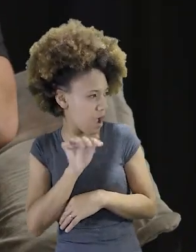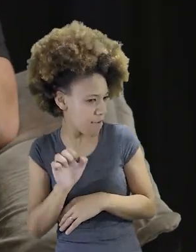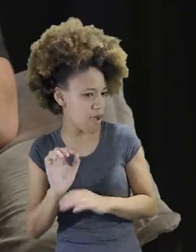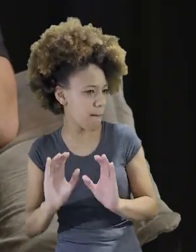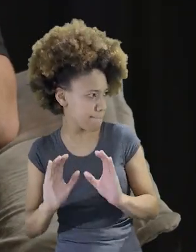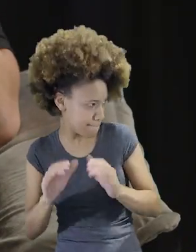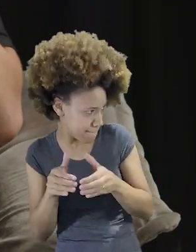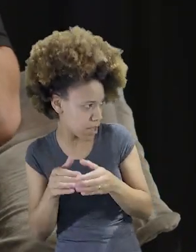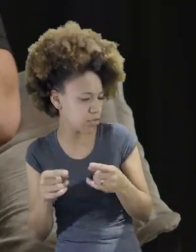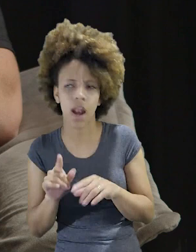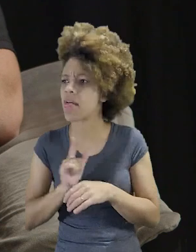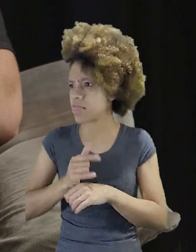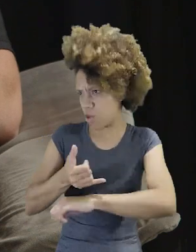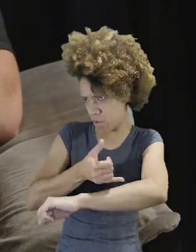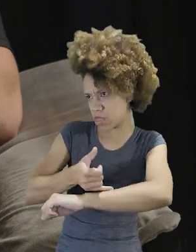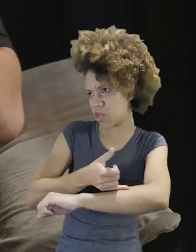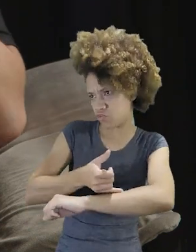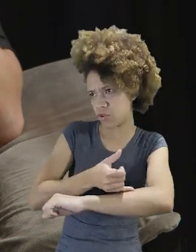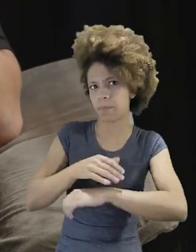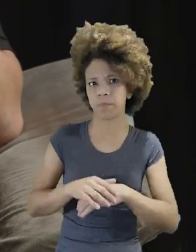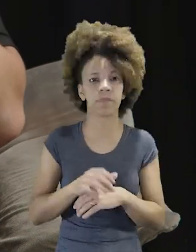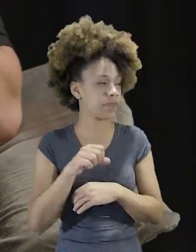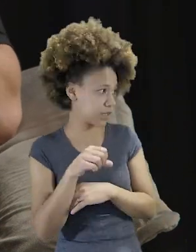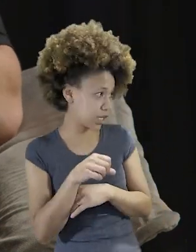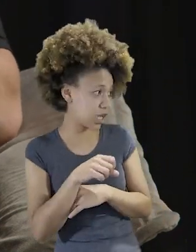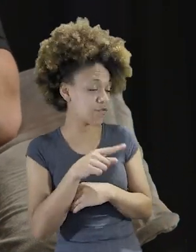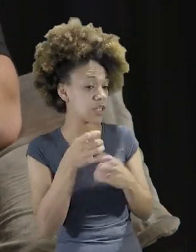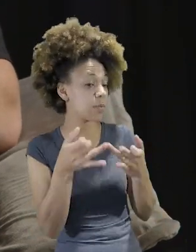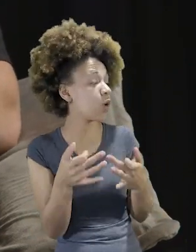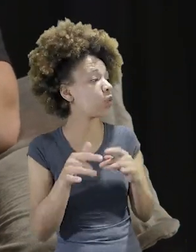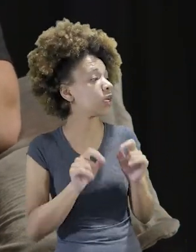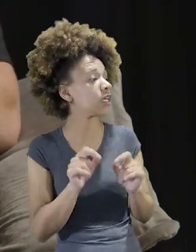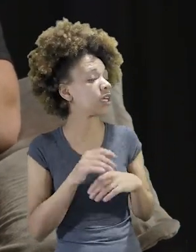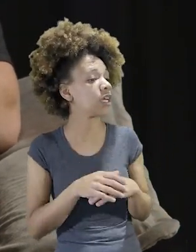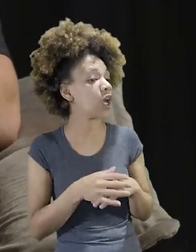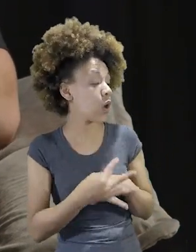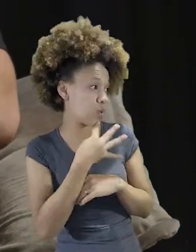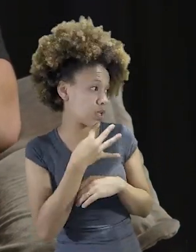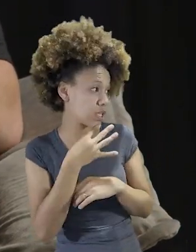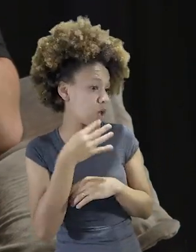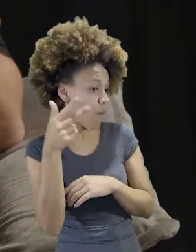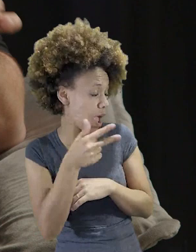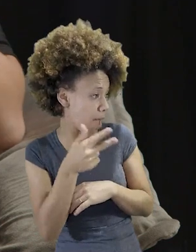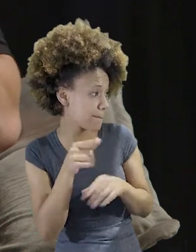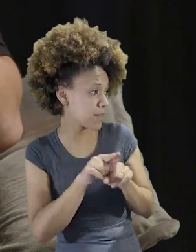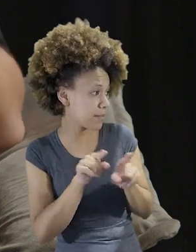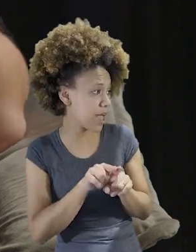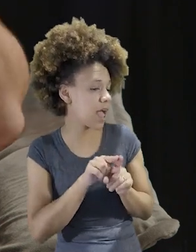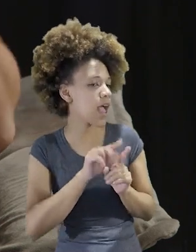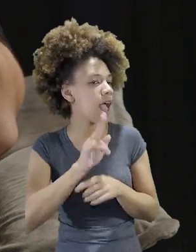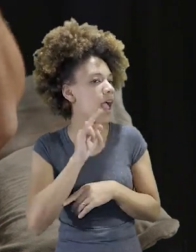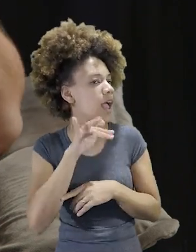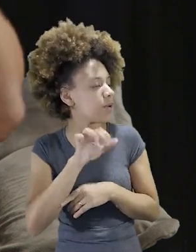e tal e você falou que eu eu conheci o rap também transmite né que teve Walking This Way eles fizeram com uma versão